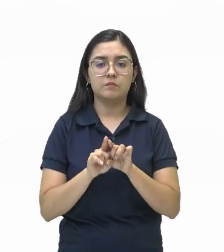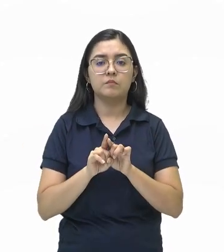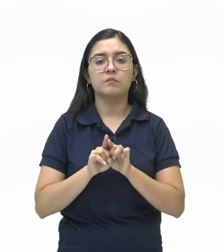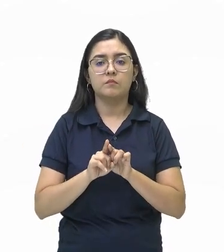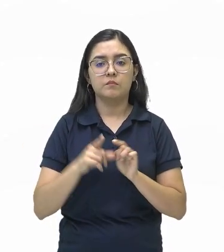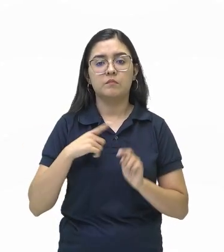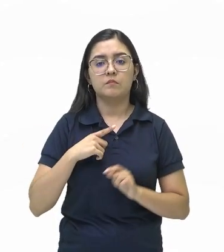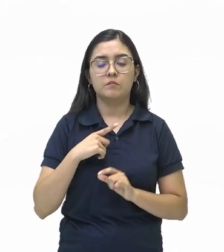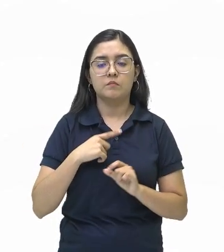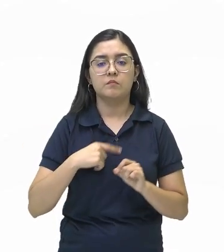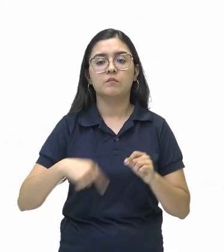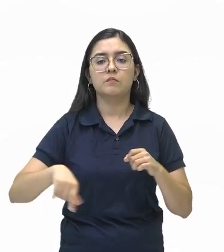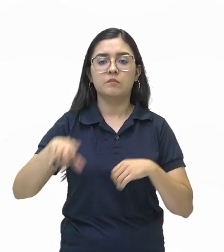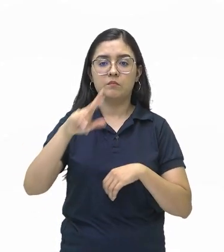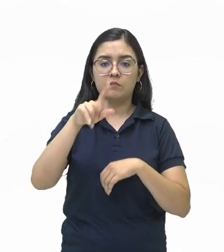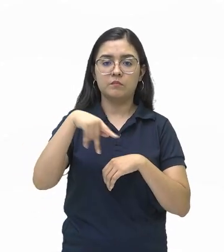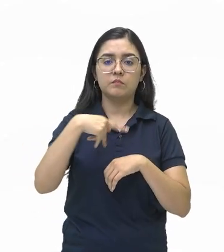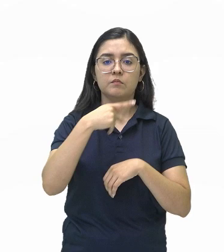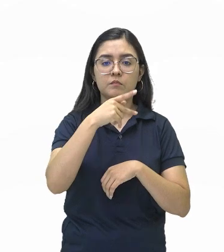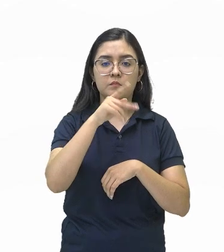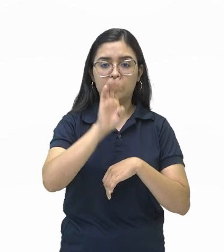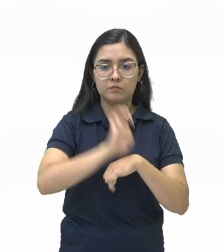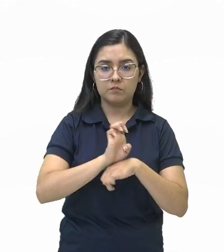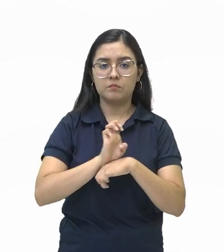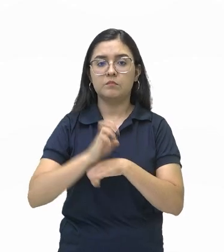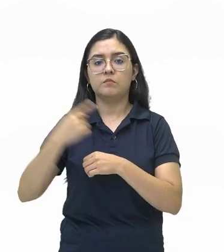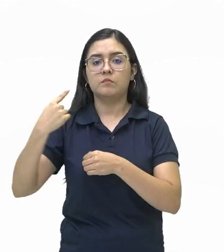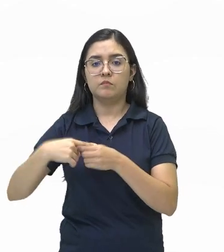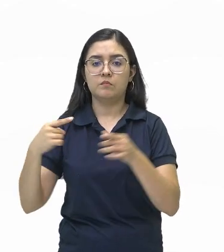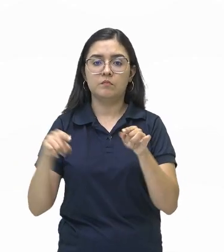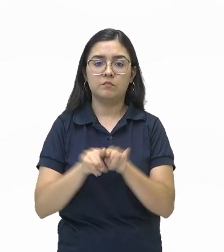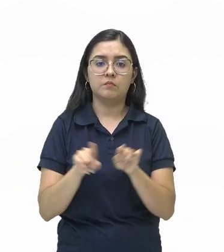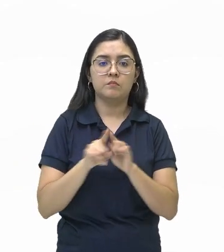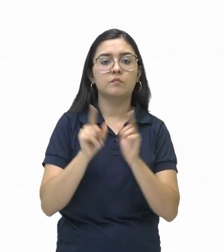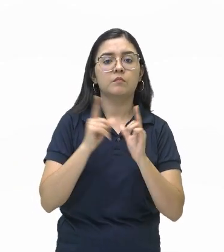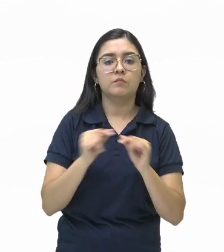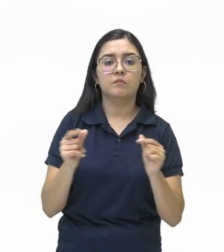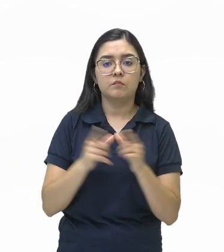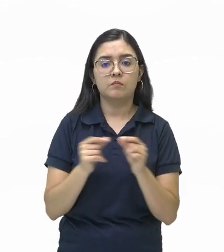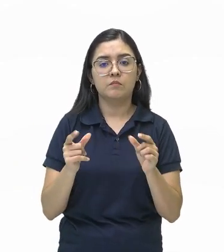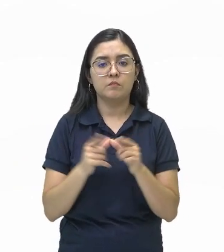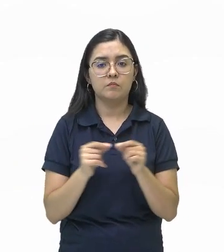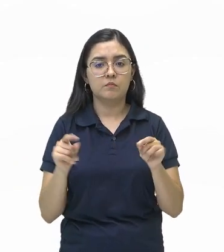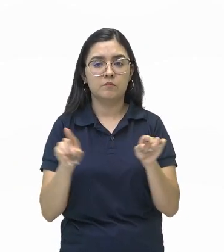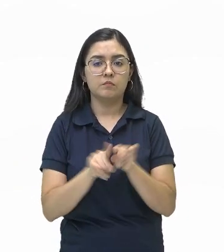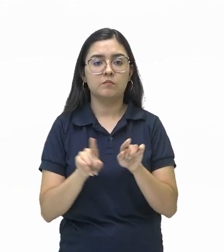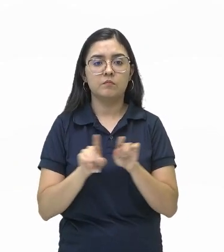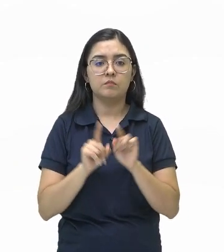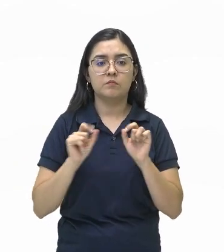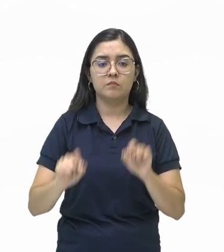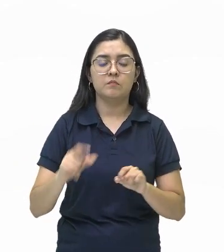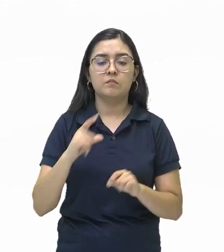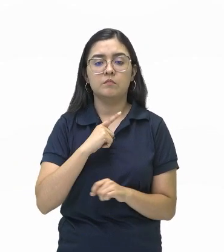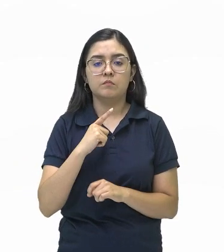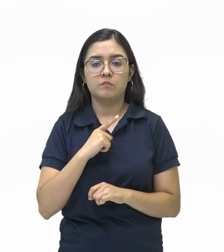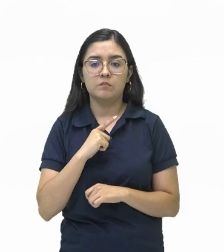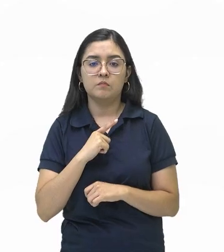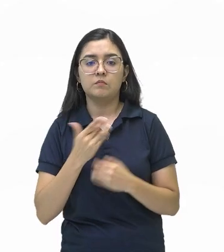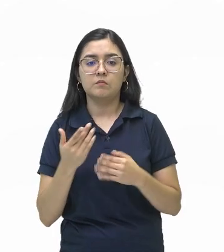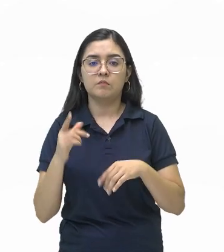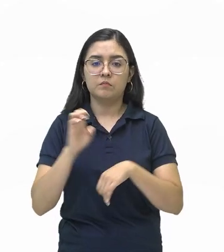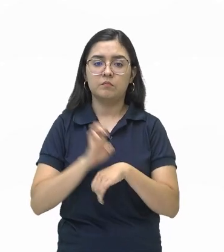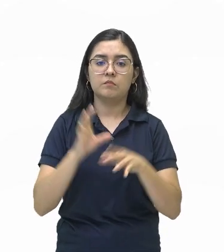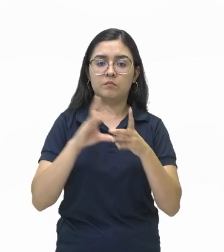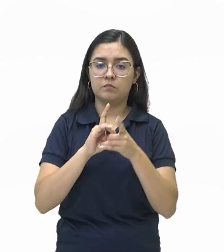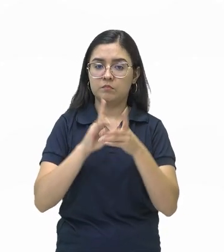indissolúvel dos estados e municípios e do Distrito Federal, constitui-se em Estado democrático